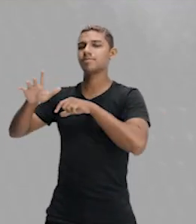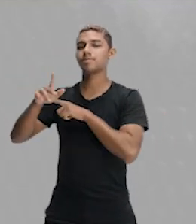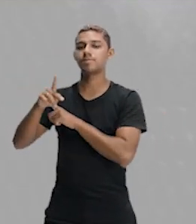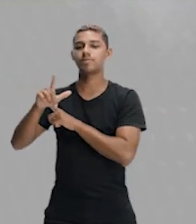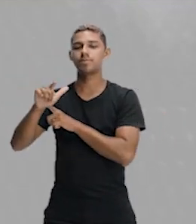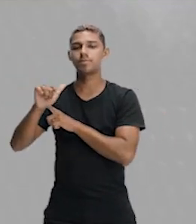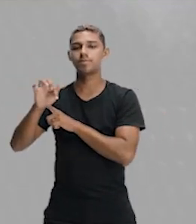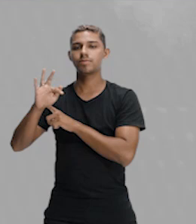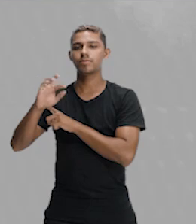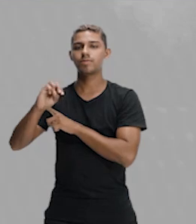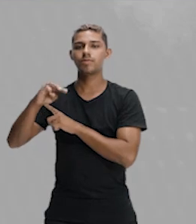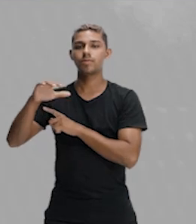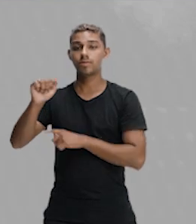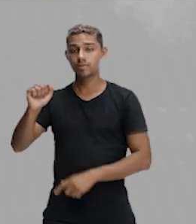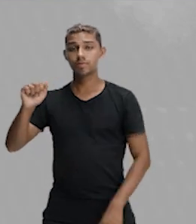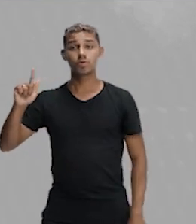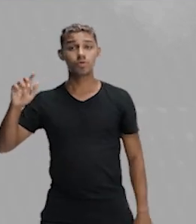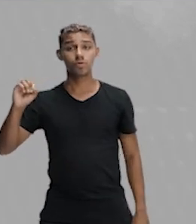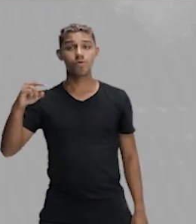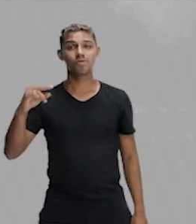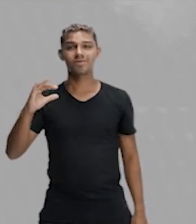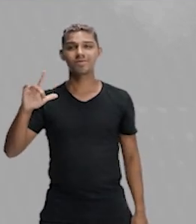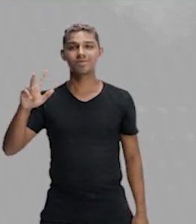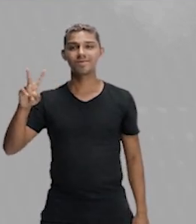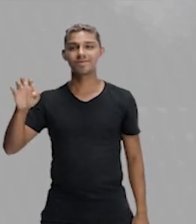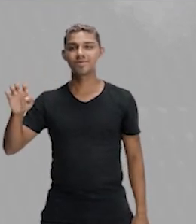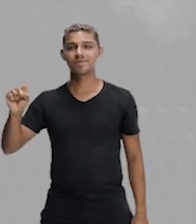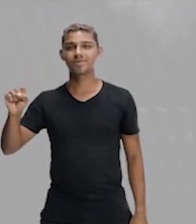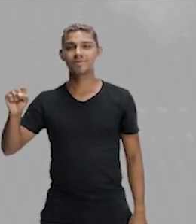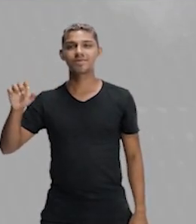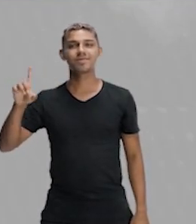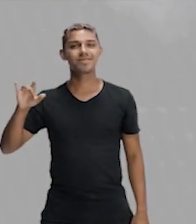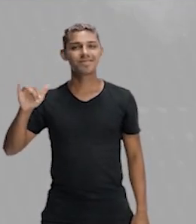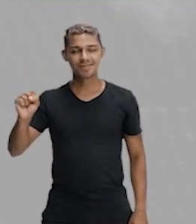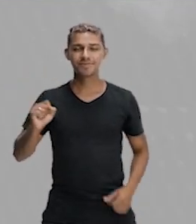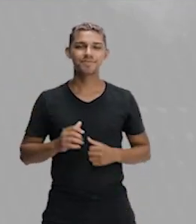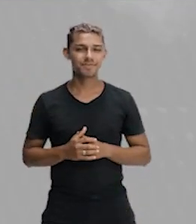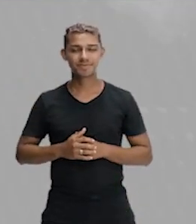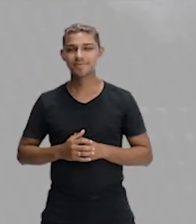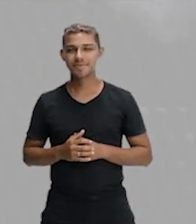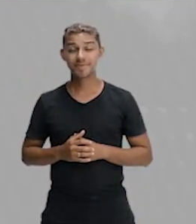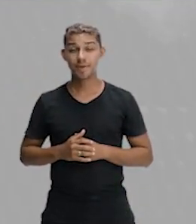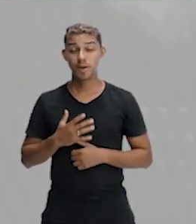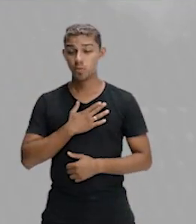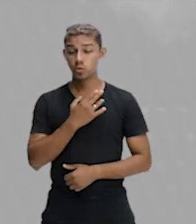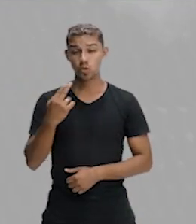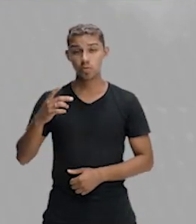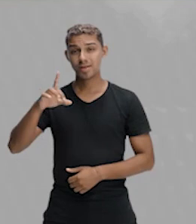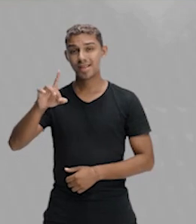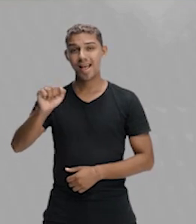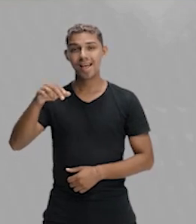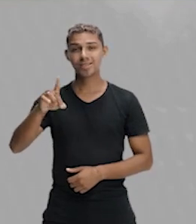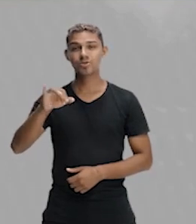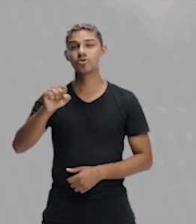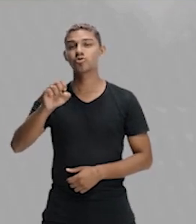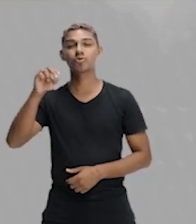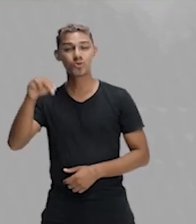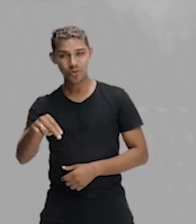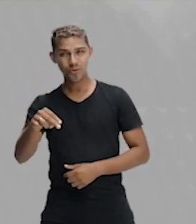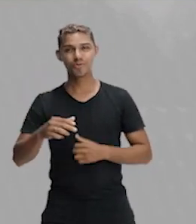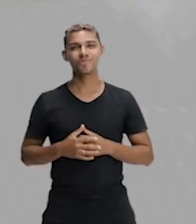Dias, ok? Hoje nós vamos continuar falando sobre campo elétrico, ok? Na aula passada, nós vimos o